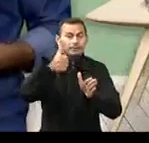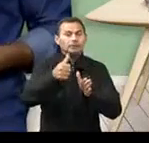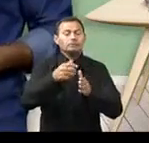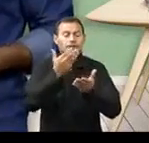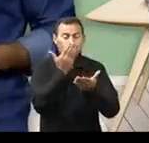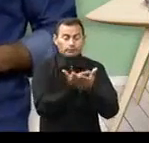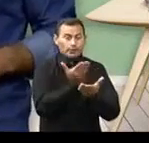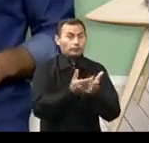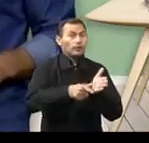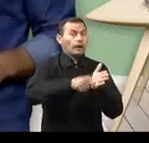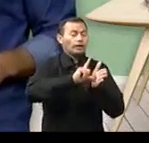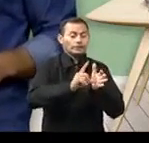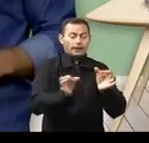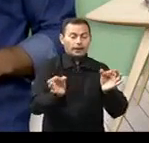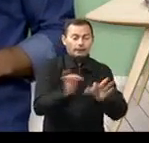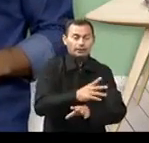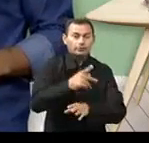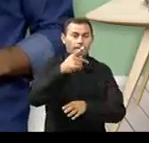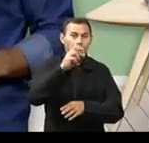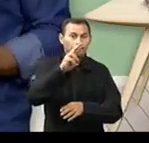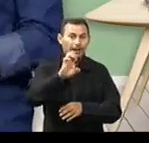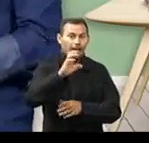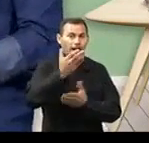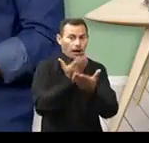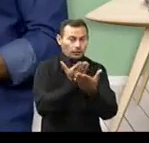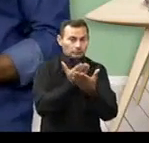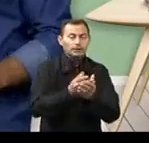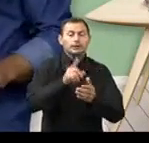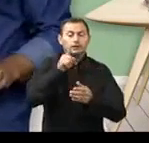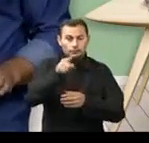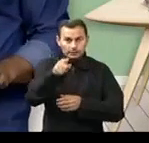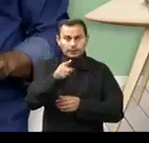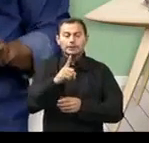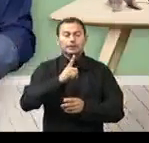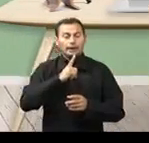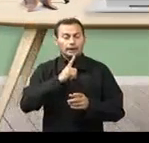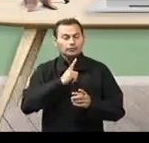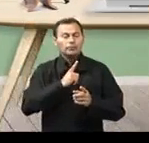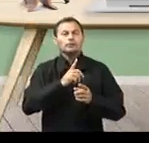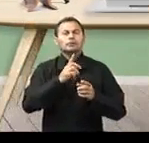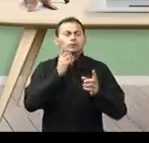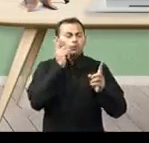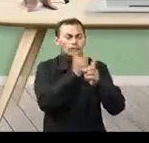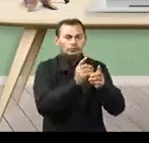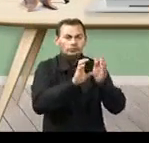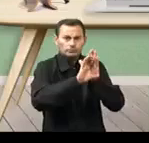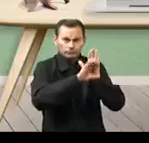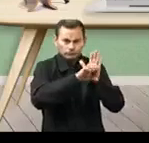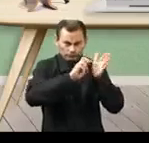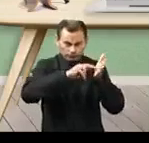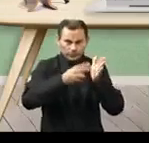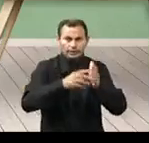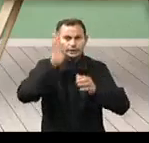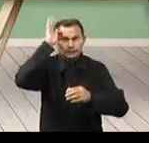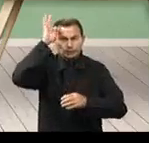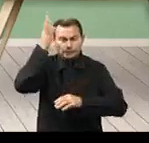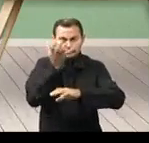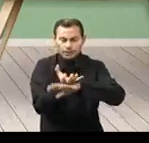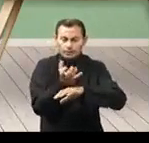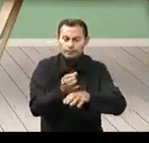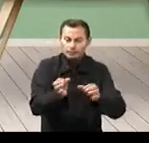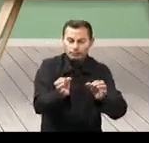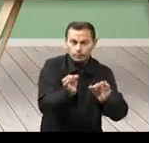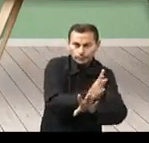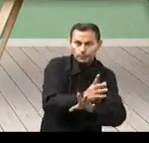ter estudado e finalizado a sua pré-aula, já que é nela que você encontra os conceitos e as teorias da disciplina. Feito